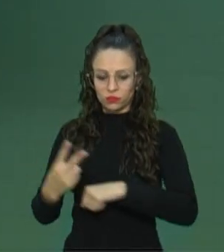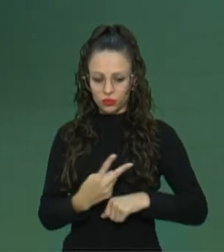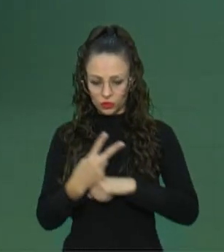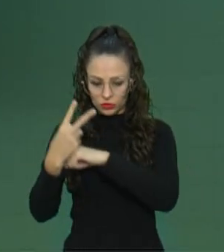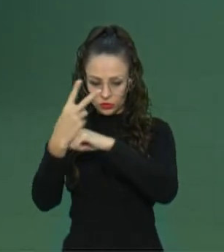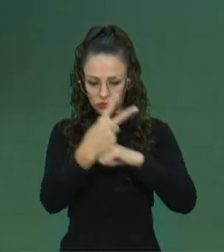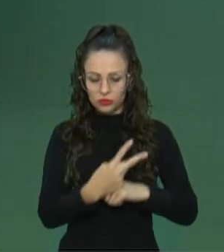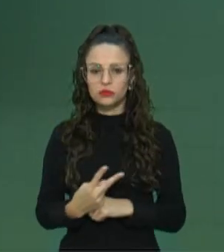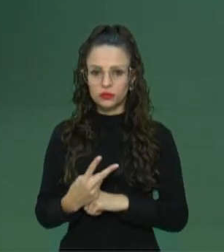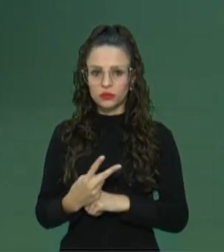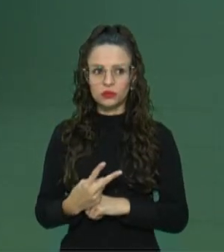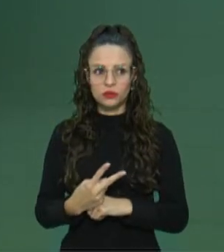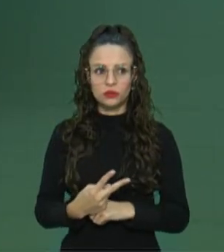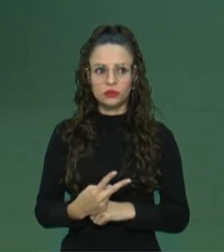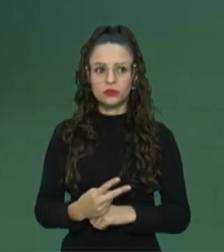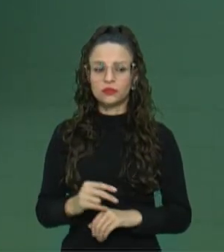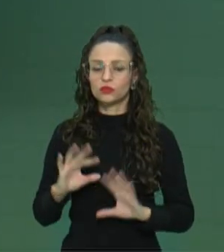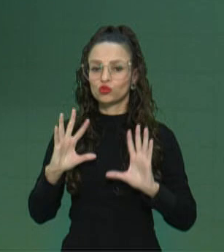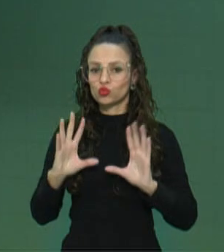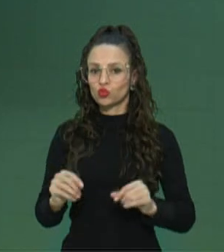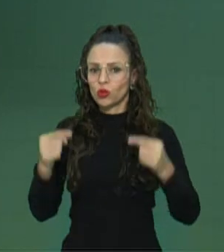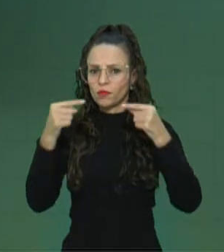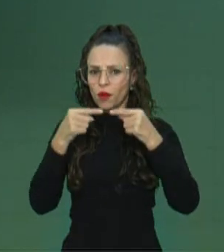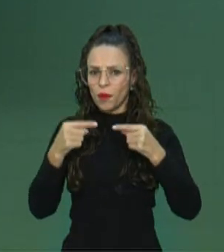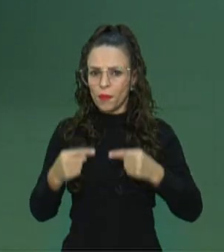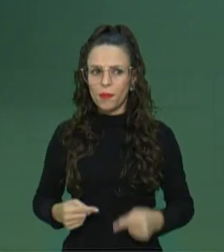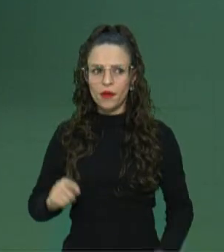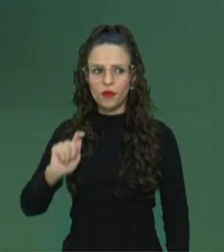praticante, né, vai ter. Então tem toda a questão de